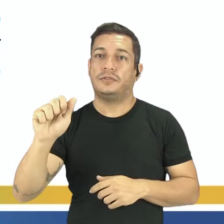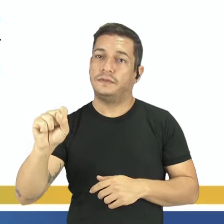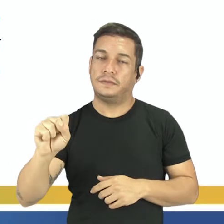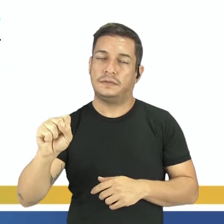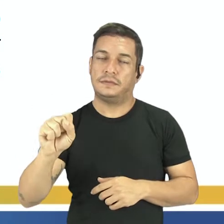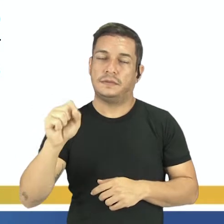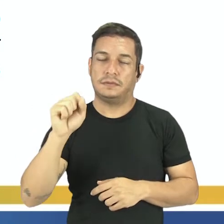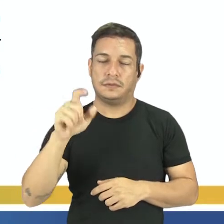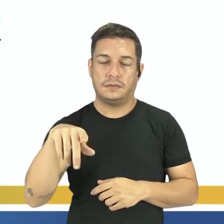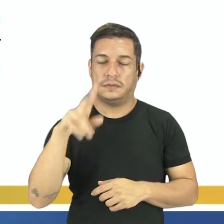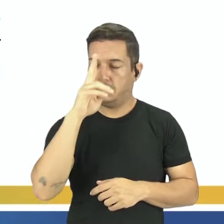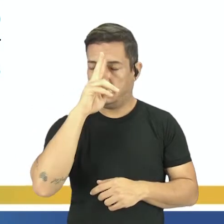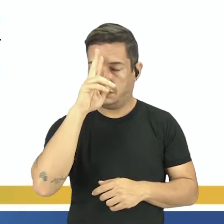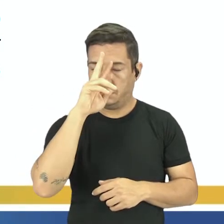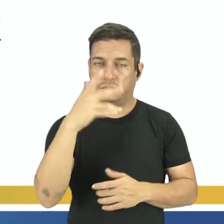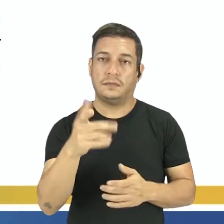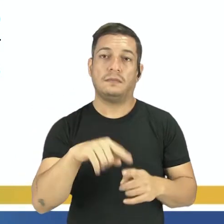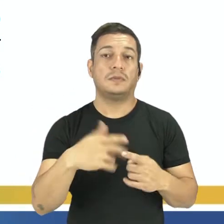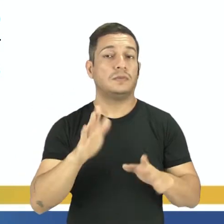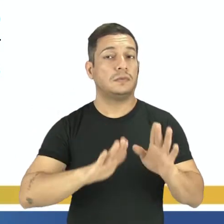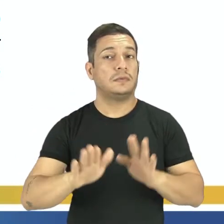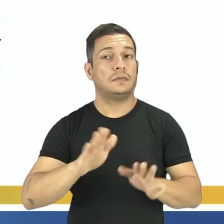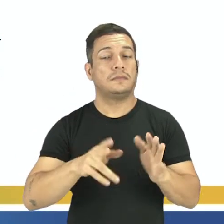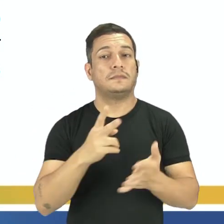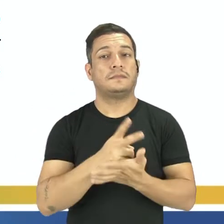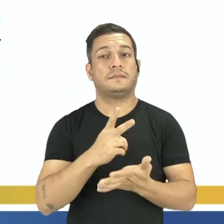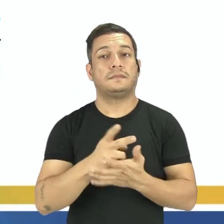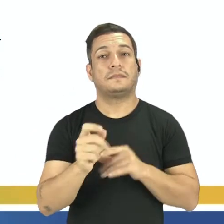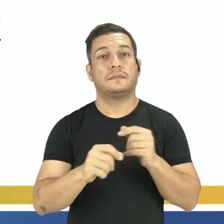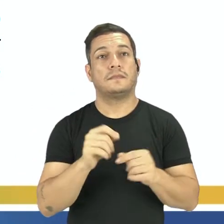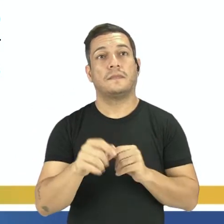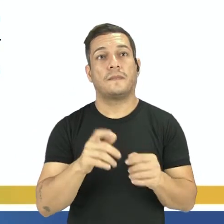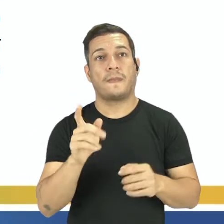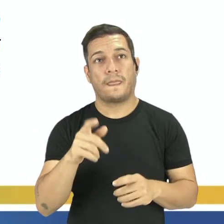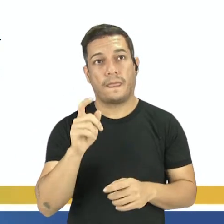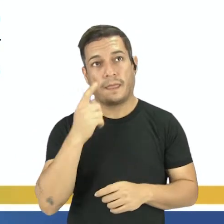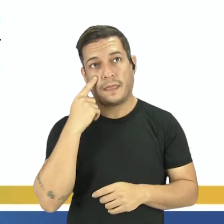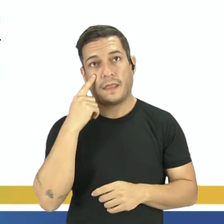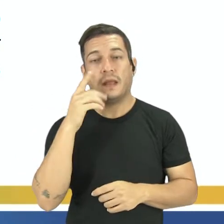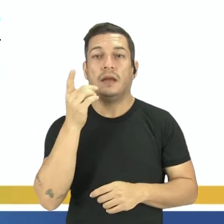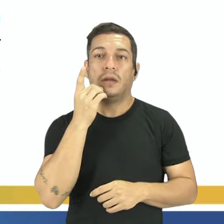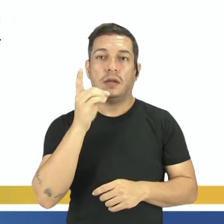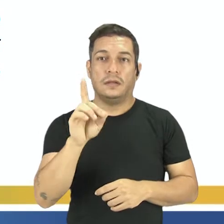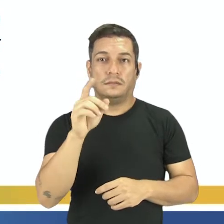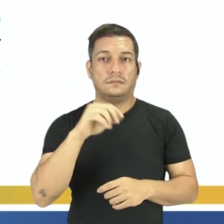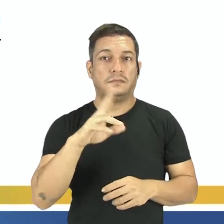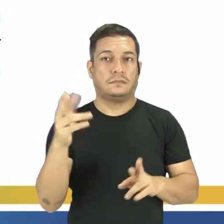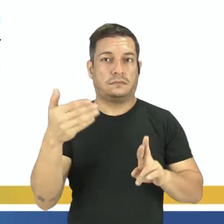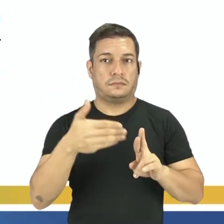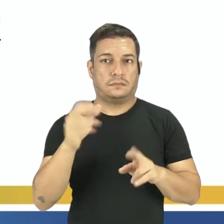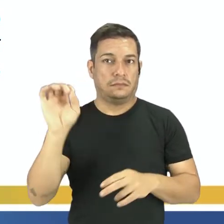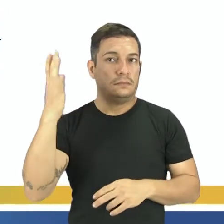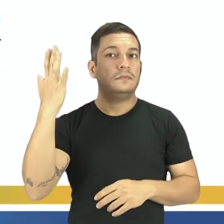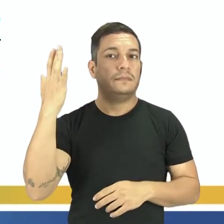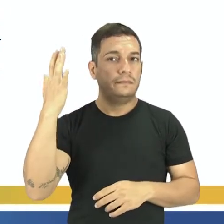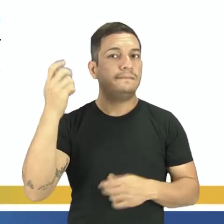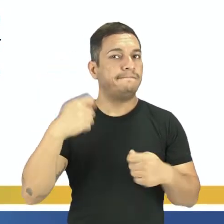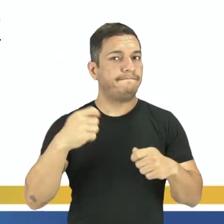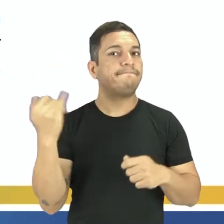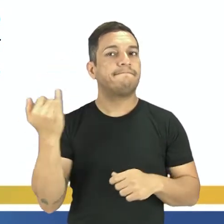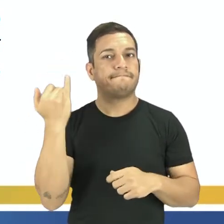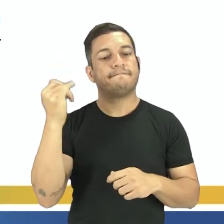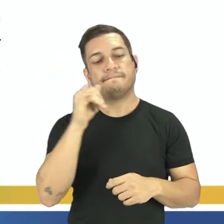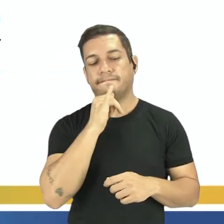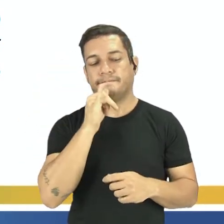dessa alusão histórica, né? Mas cuidado, gente, sempre com a indicação precisa de datas ou referência daquele acontecimento, tá? Então,